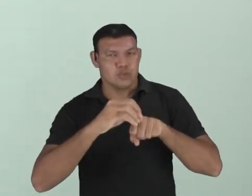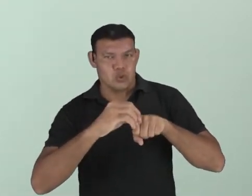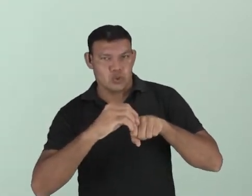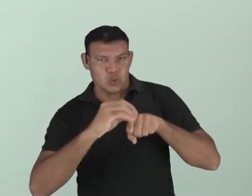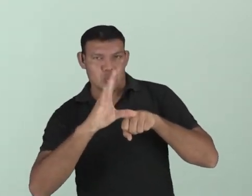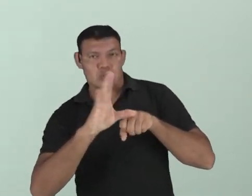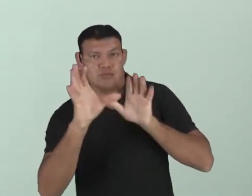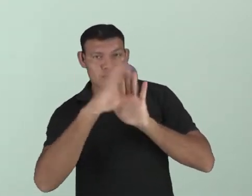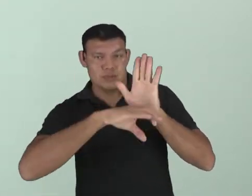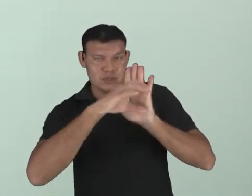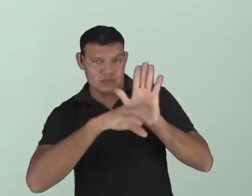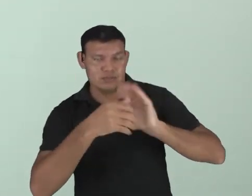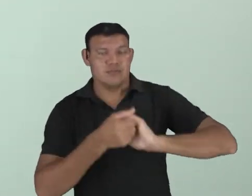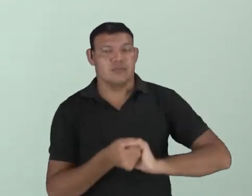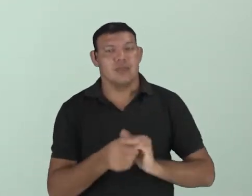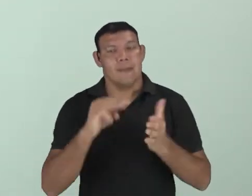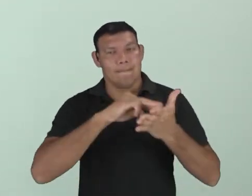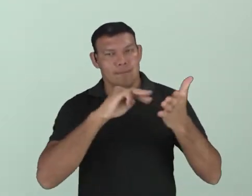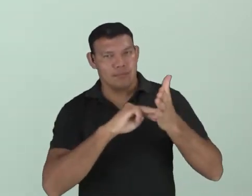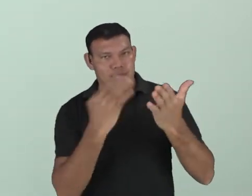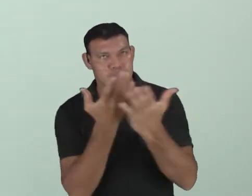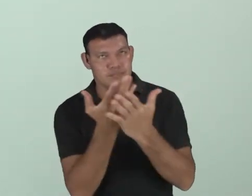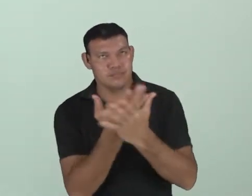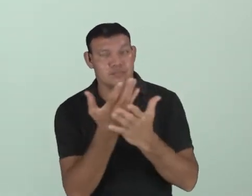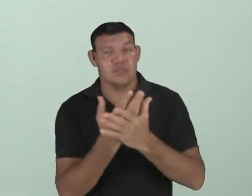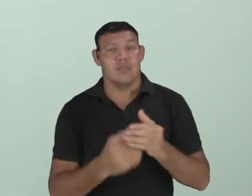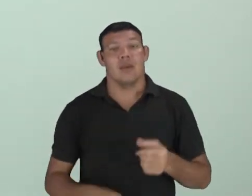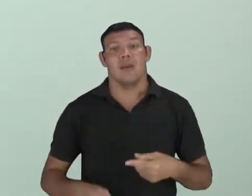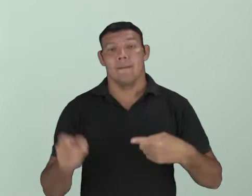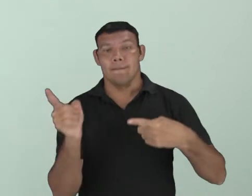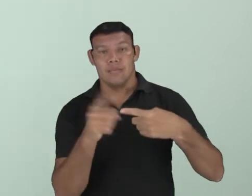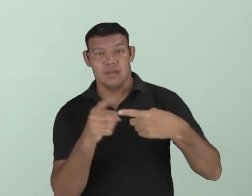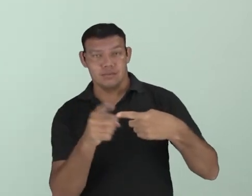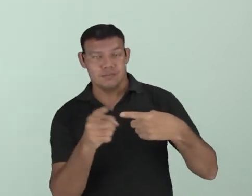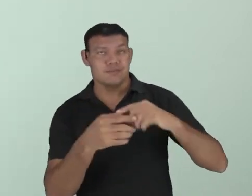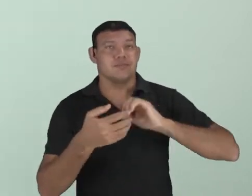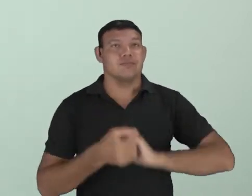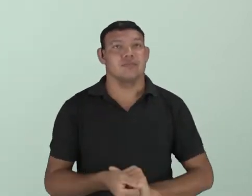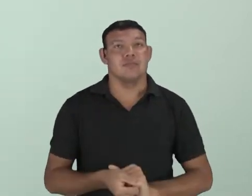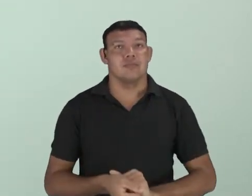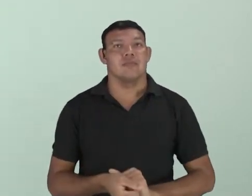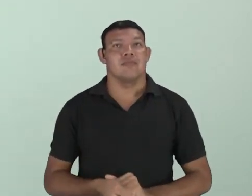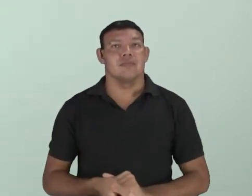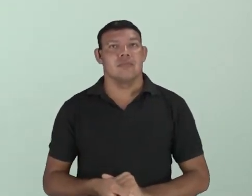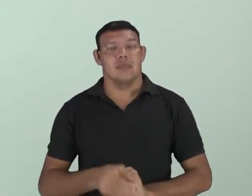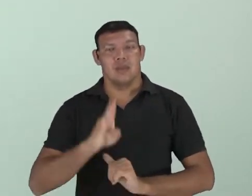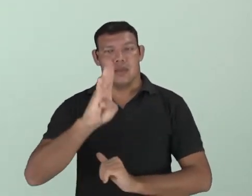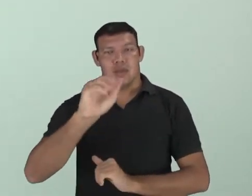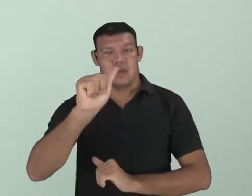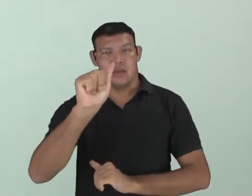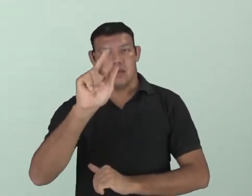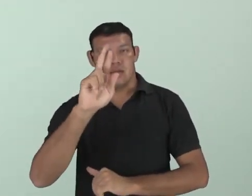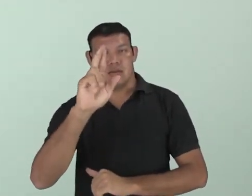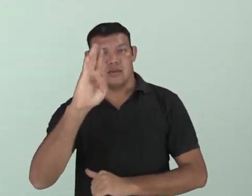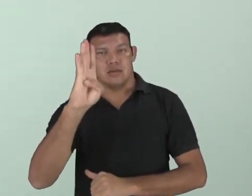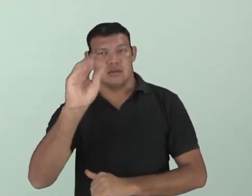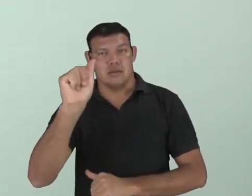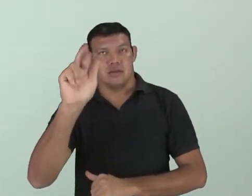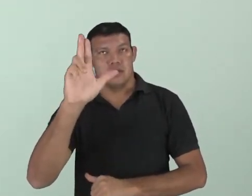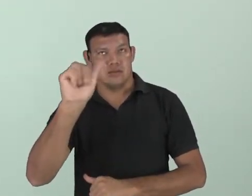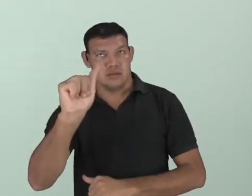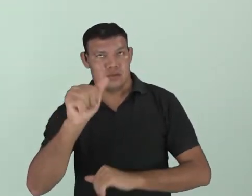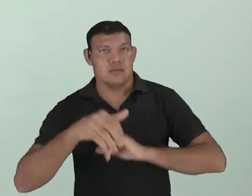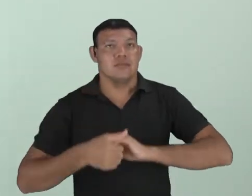conteúdo. Alguns métodos de estudo. O primeiro a gente vai focar na perspectiva da Barbara Oakley, junto com outros cientistas. Ela